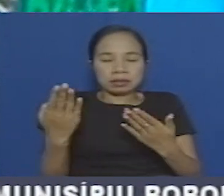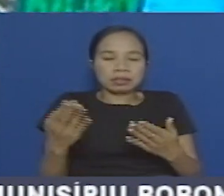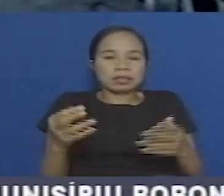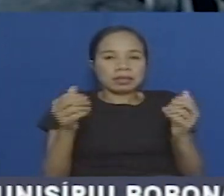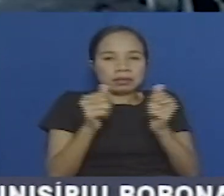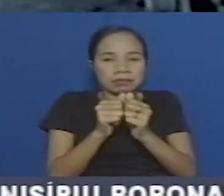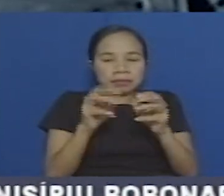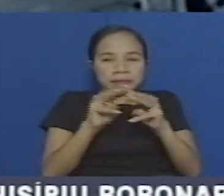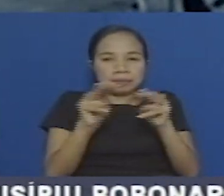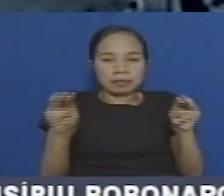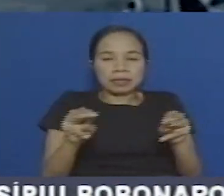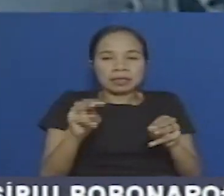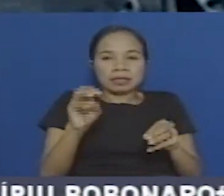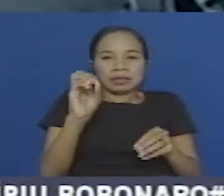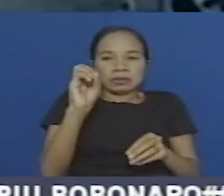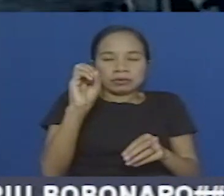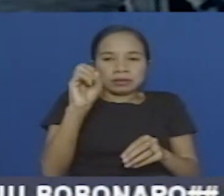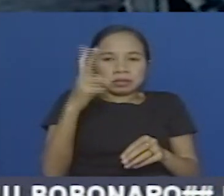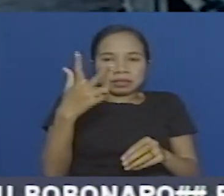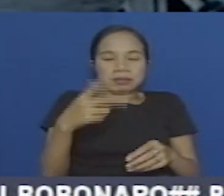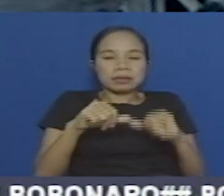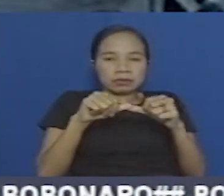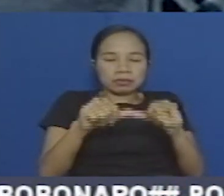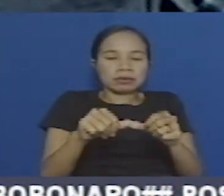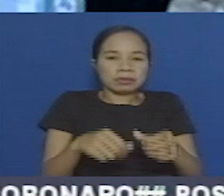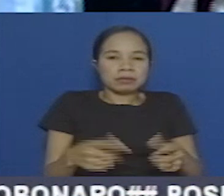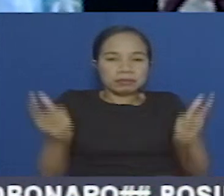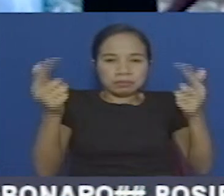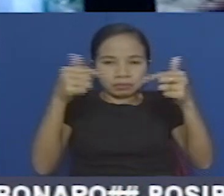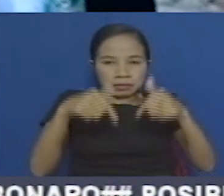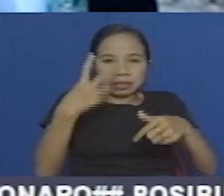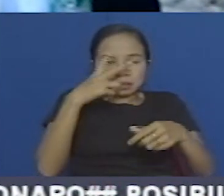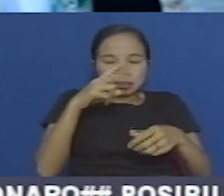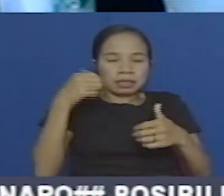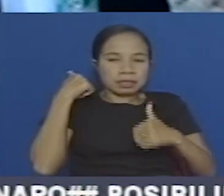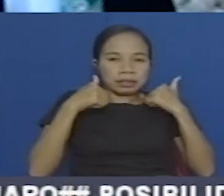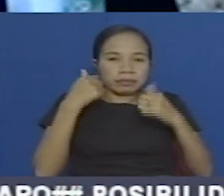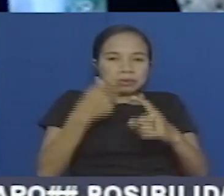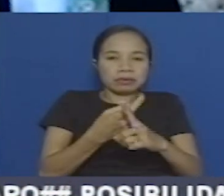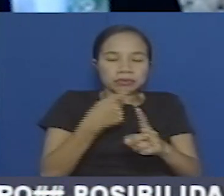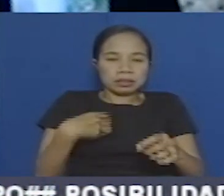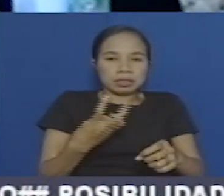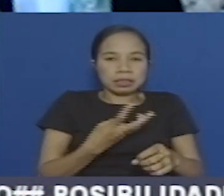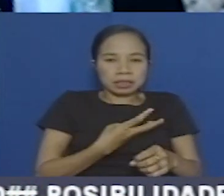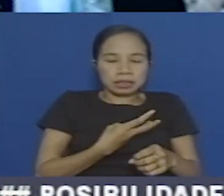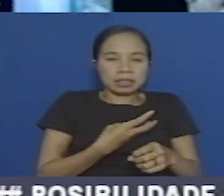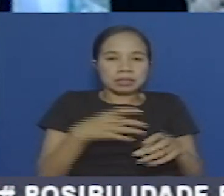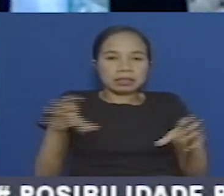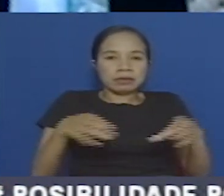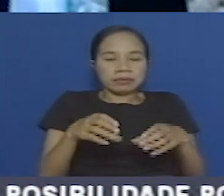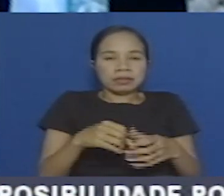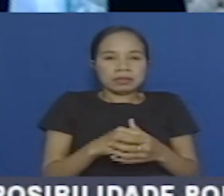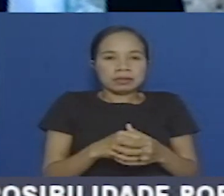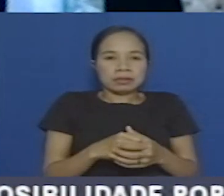quase metro San Luis Centro, Nebesei, Lao, Hela. Mejare atividade Rússia Itania e Instituto de Gestão